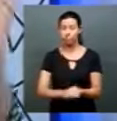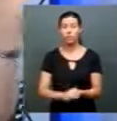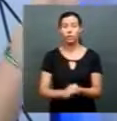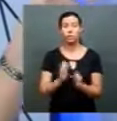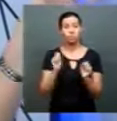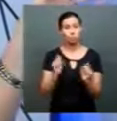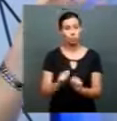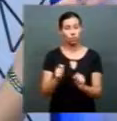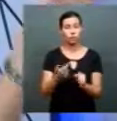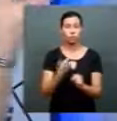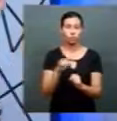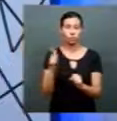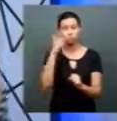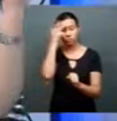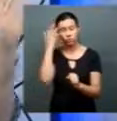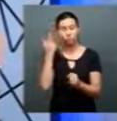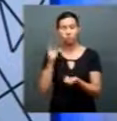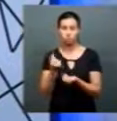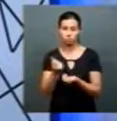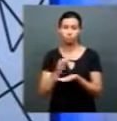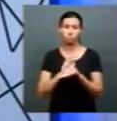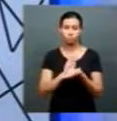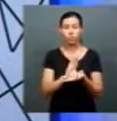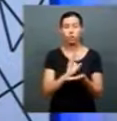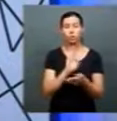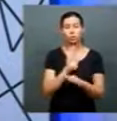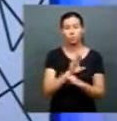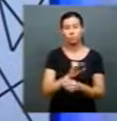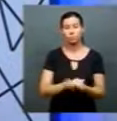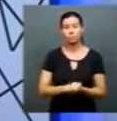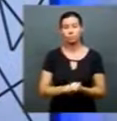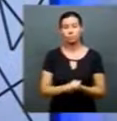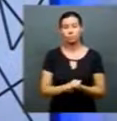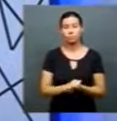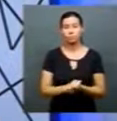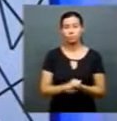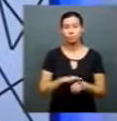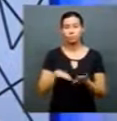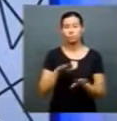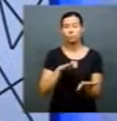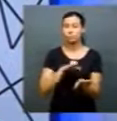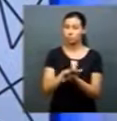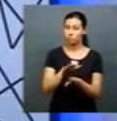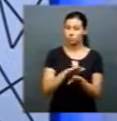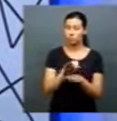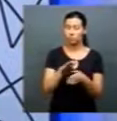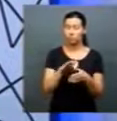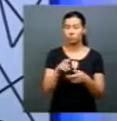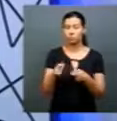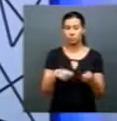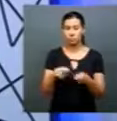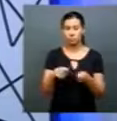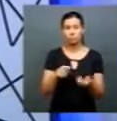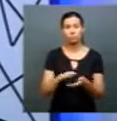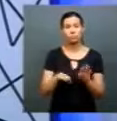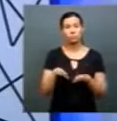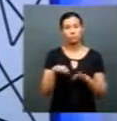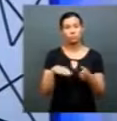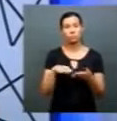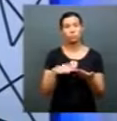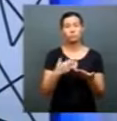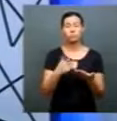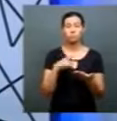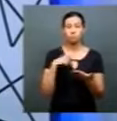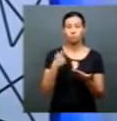também investidores, né? Ah, eu sou do conselho de administração, ou não, sou acionista, ou